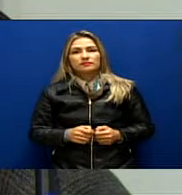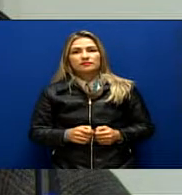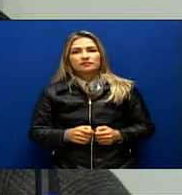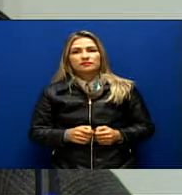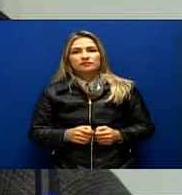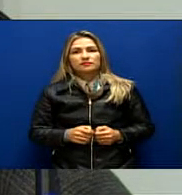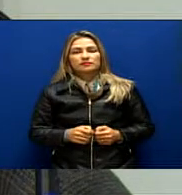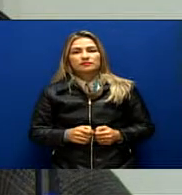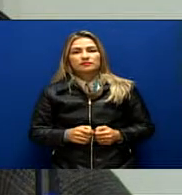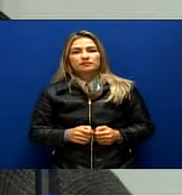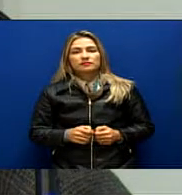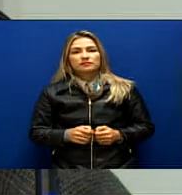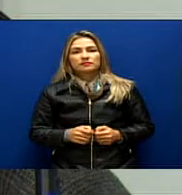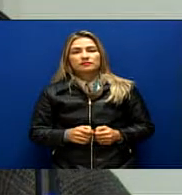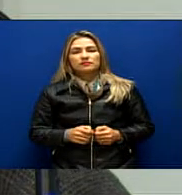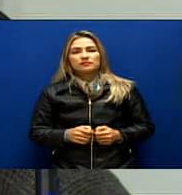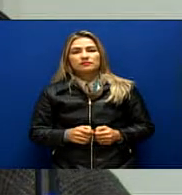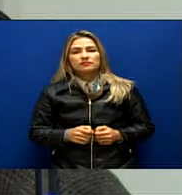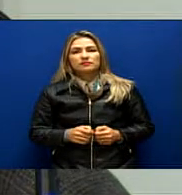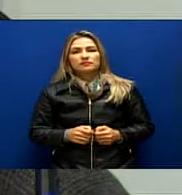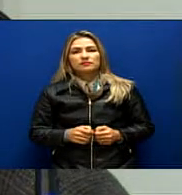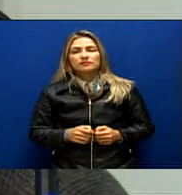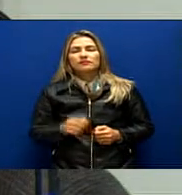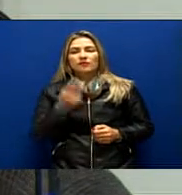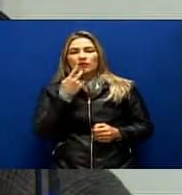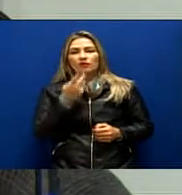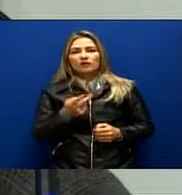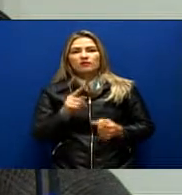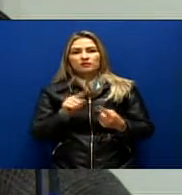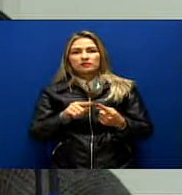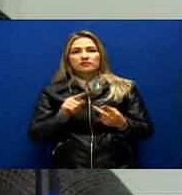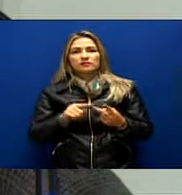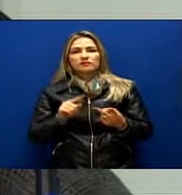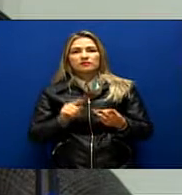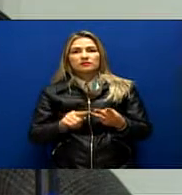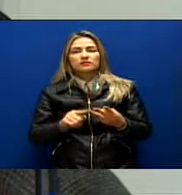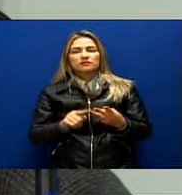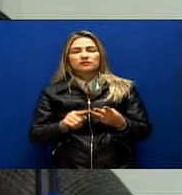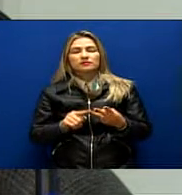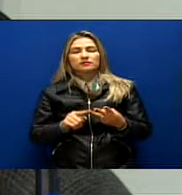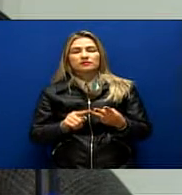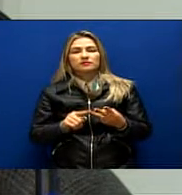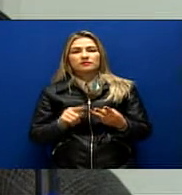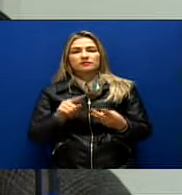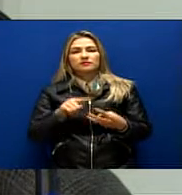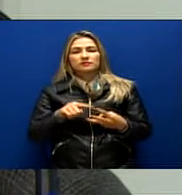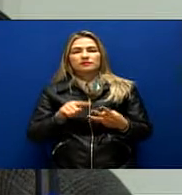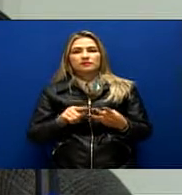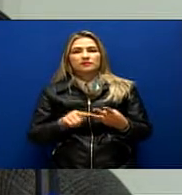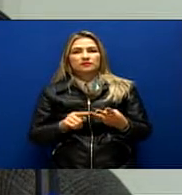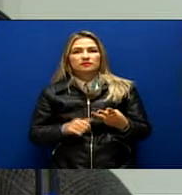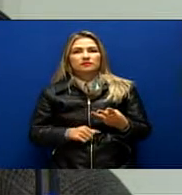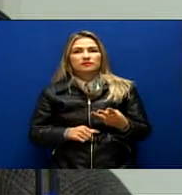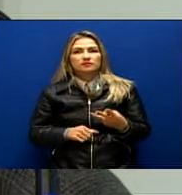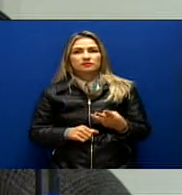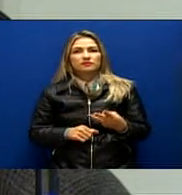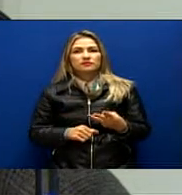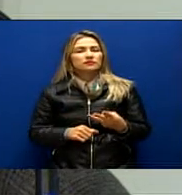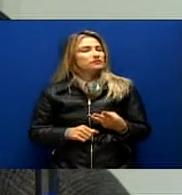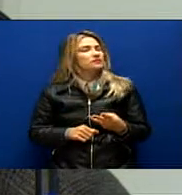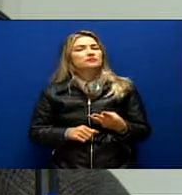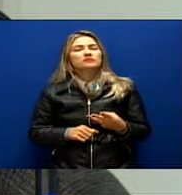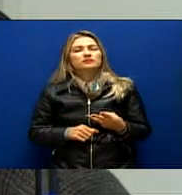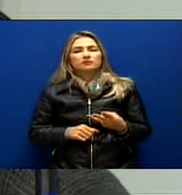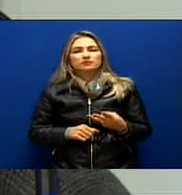Eu disse que tinha três pontos, flexibilidade. Três pontos que